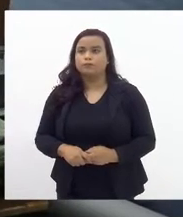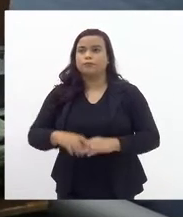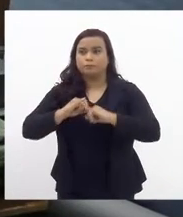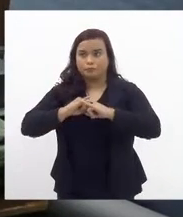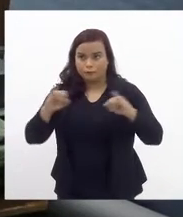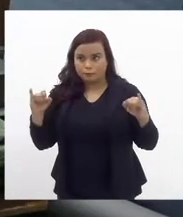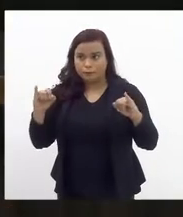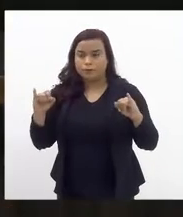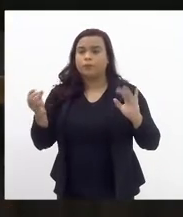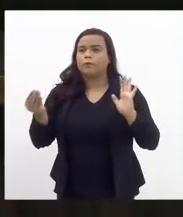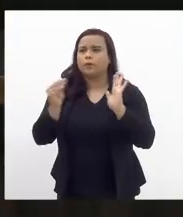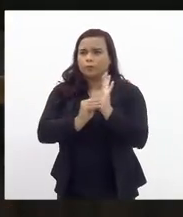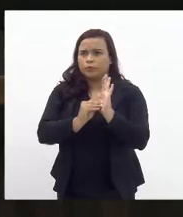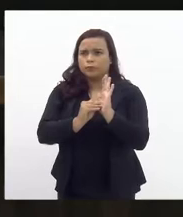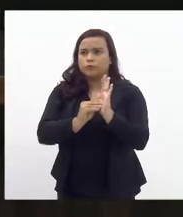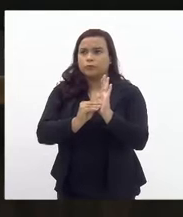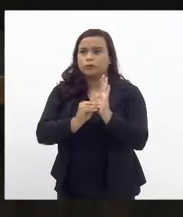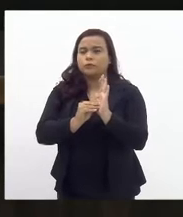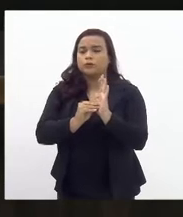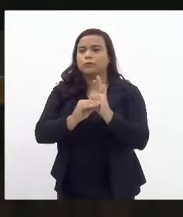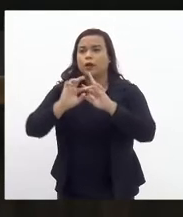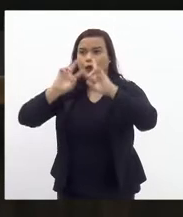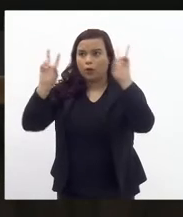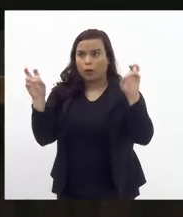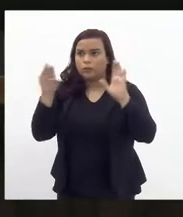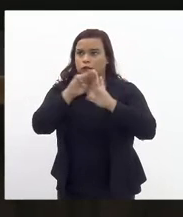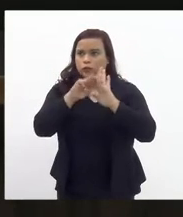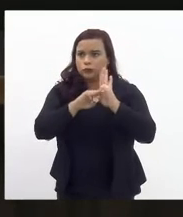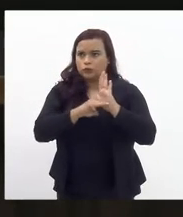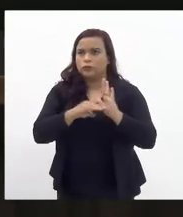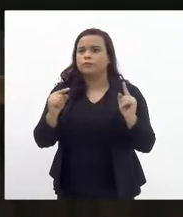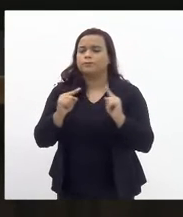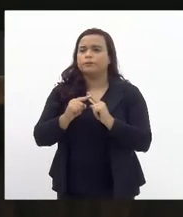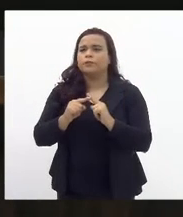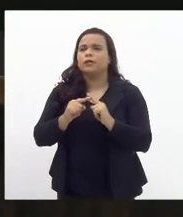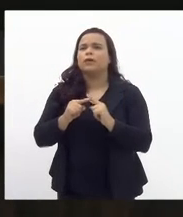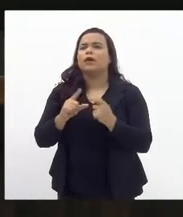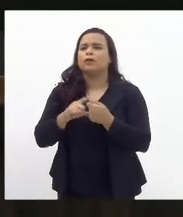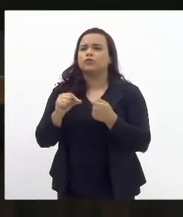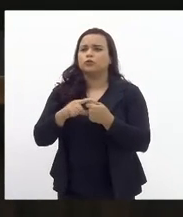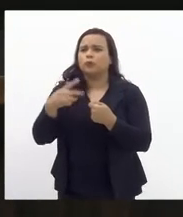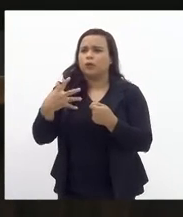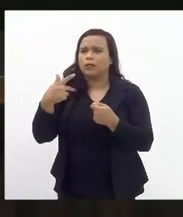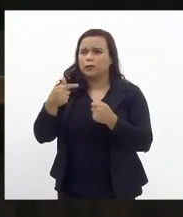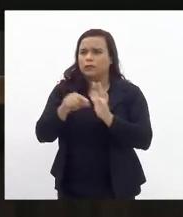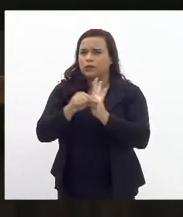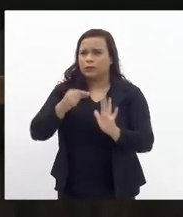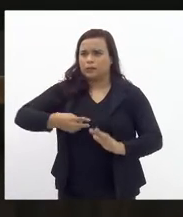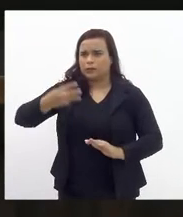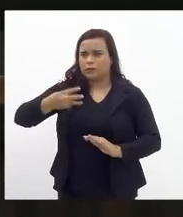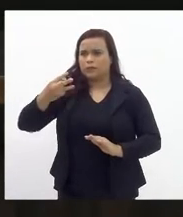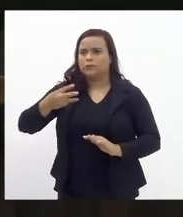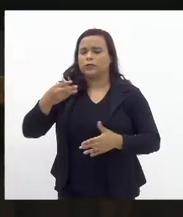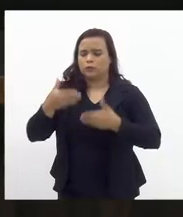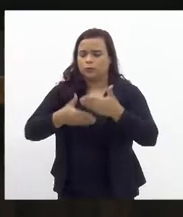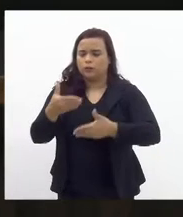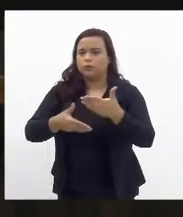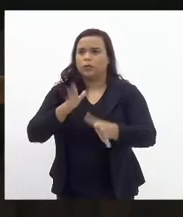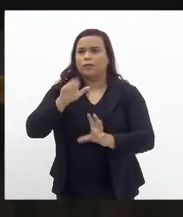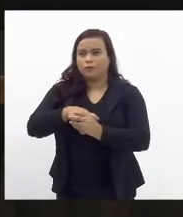Anuncio, incluído na ordem do dia, de acordo com o inciso 3º do artigo 47 do Regimento Interno, em tramitação ordinária, em votação e primeira